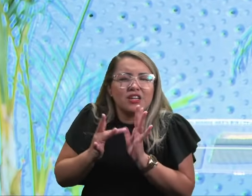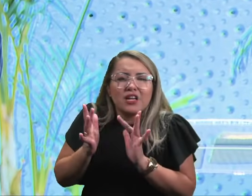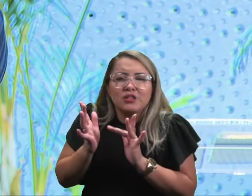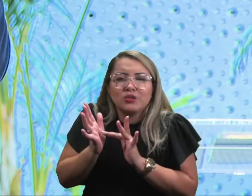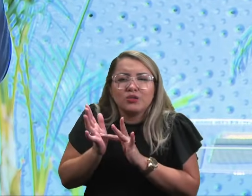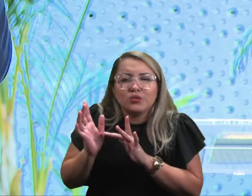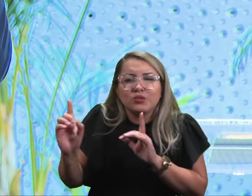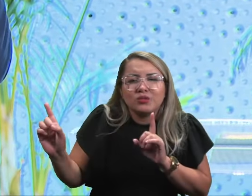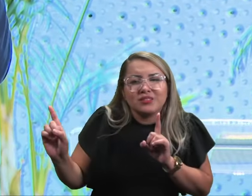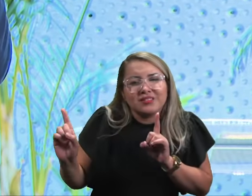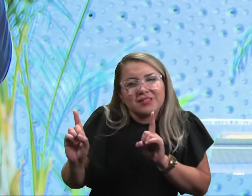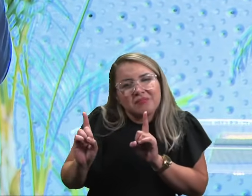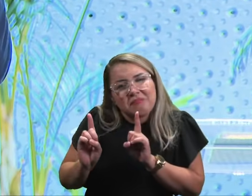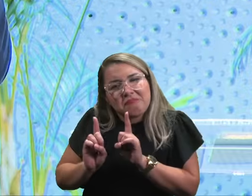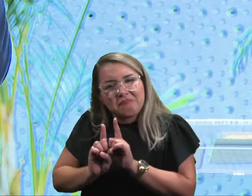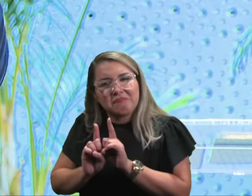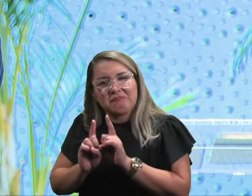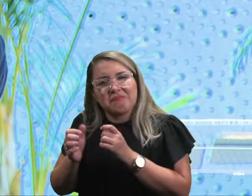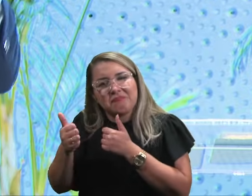de Cristo,